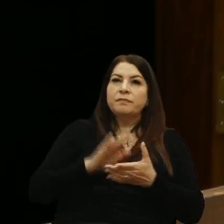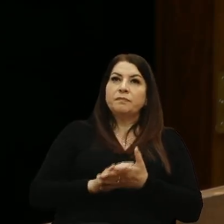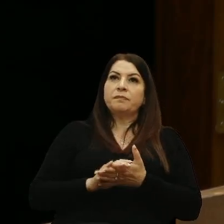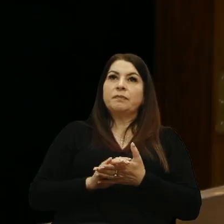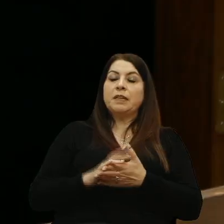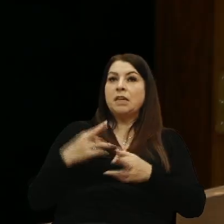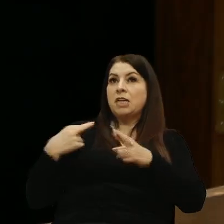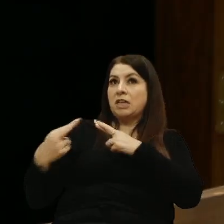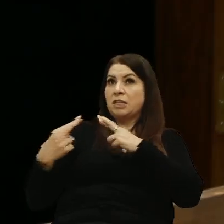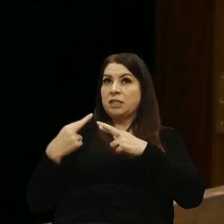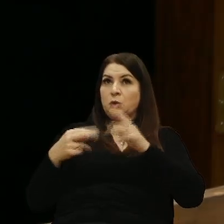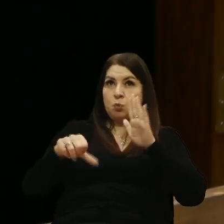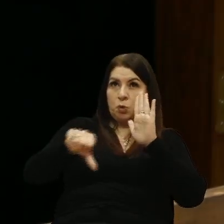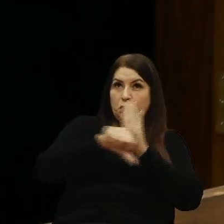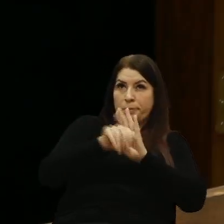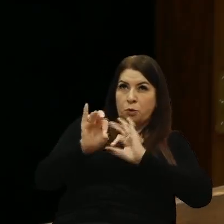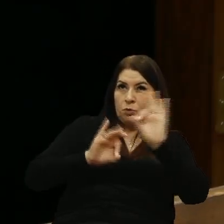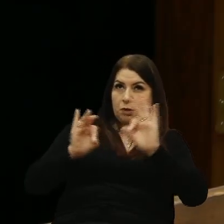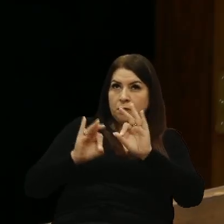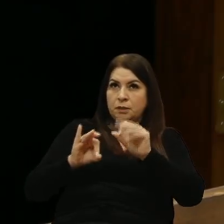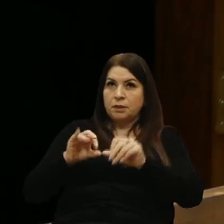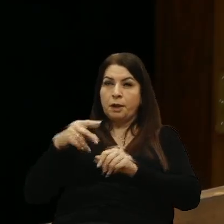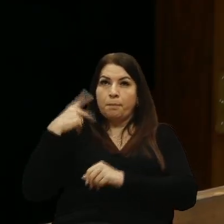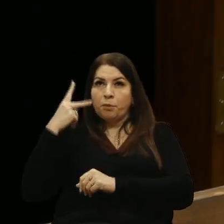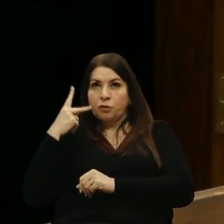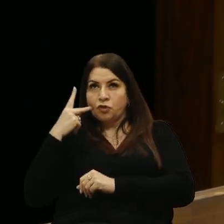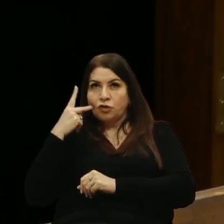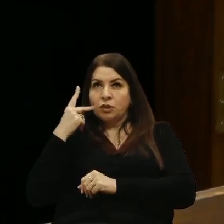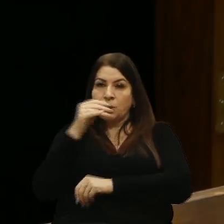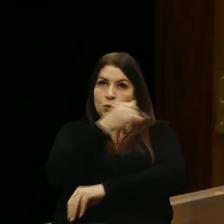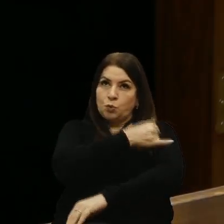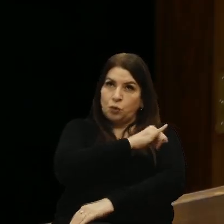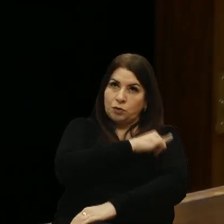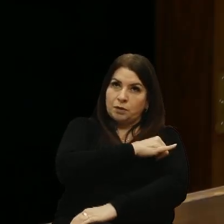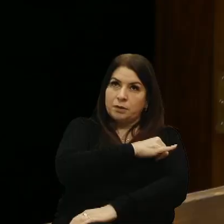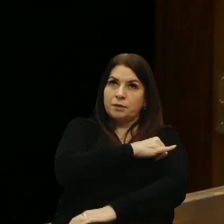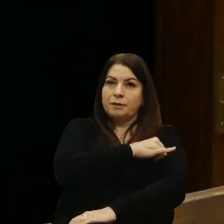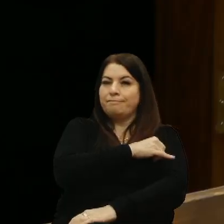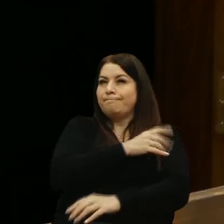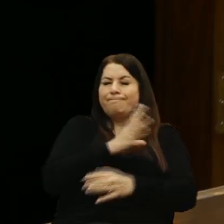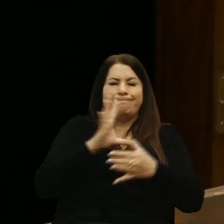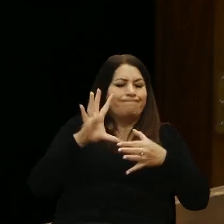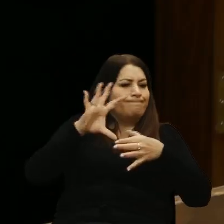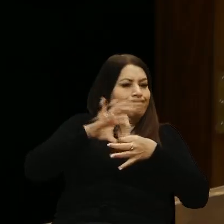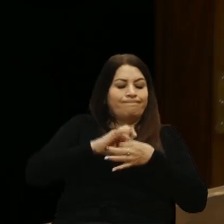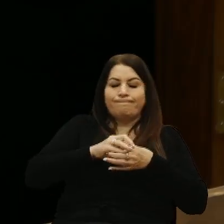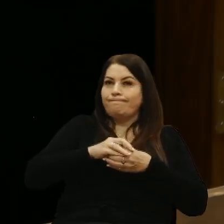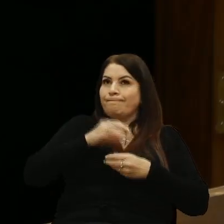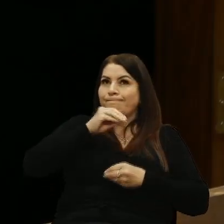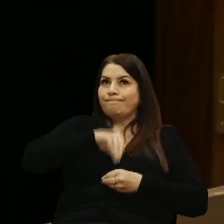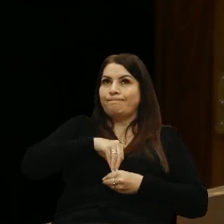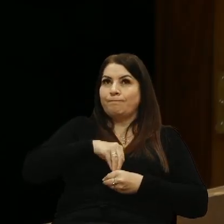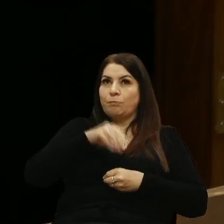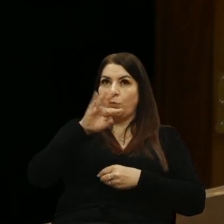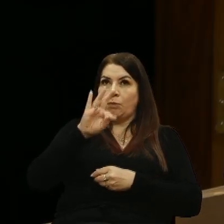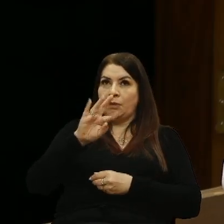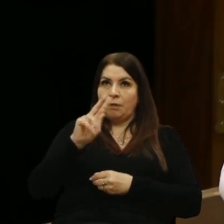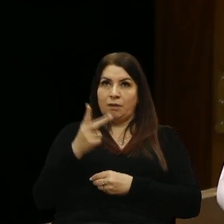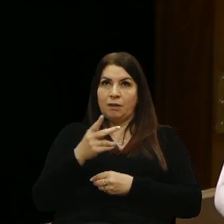a relação entre o crime organizado e a política no Rio de Janeiro é intrínseca, até porque o TH